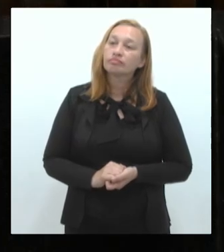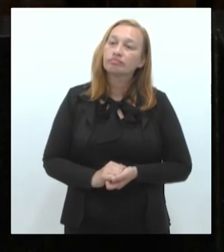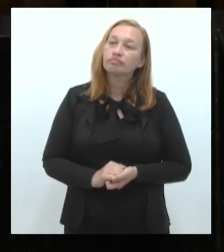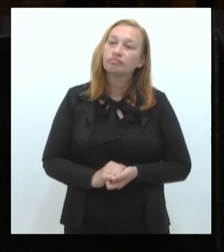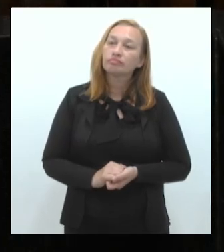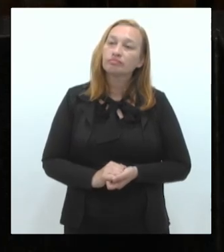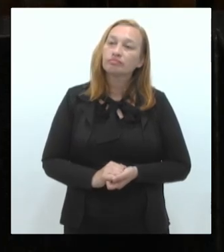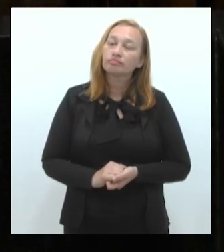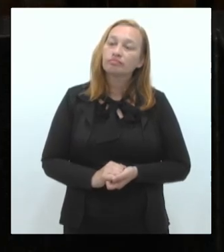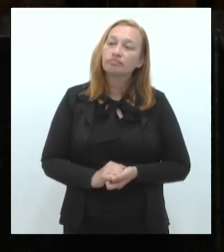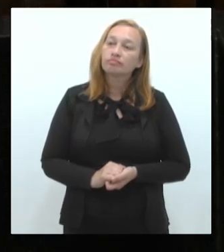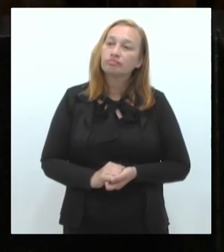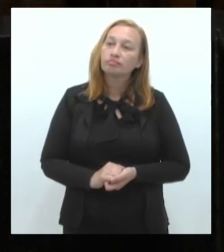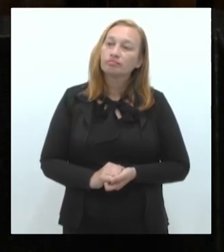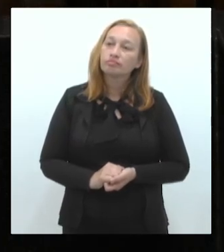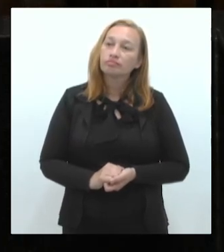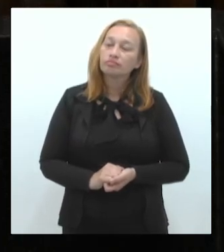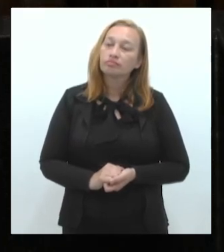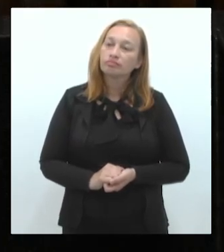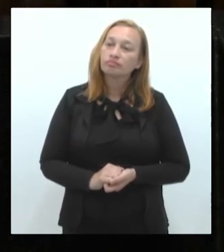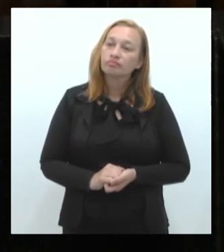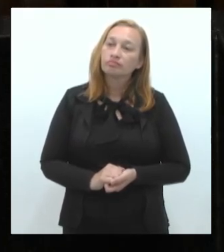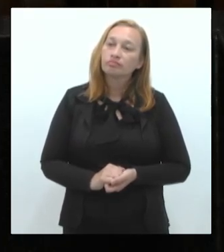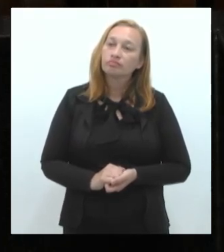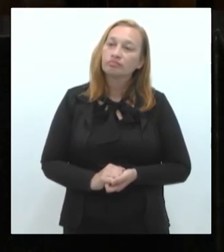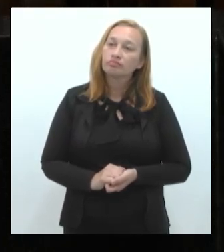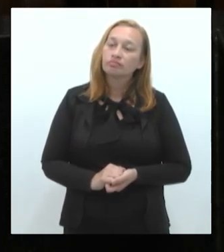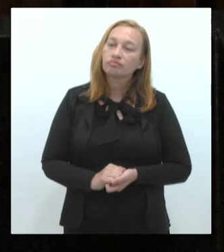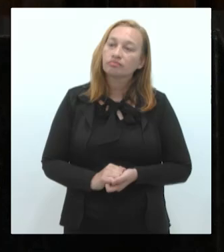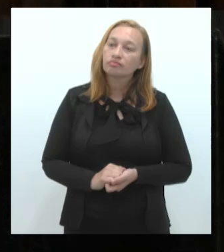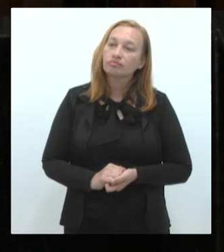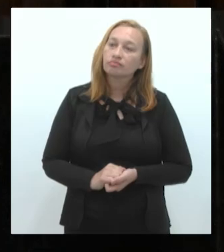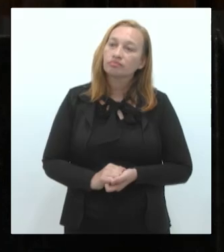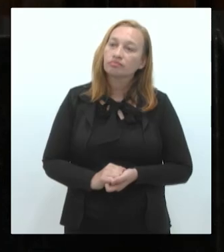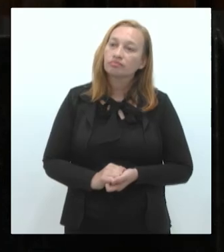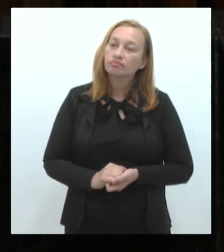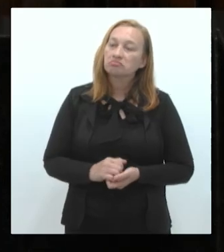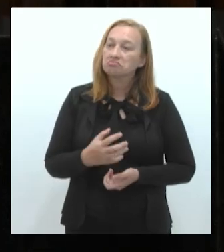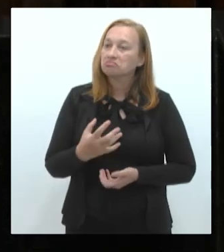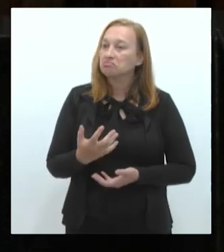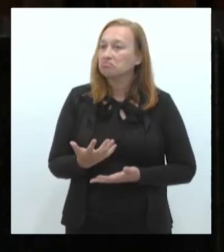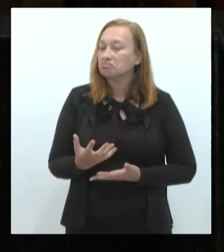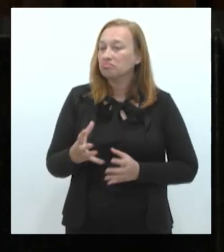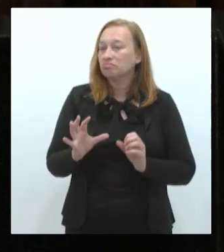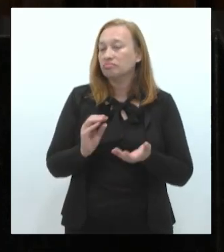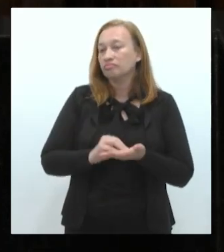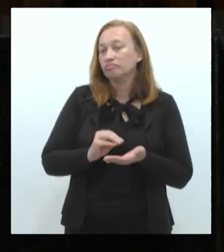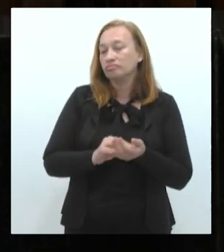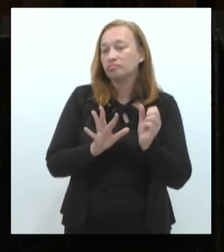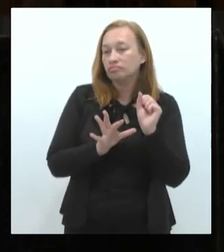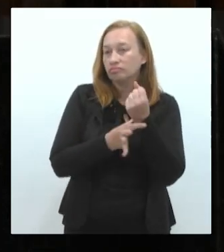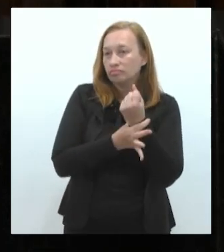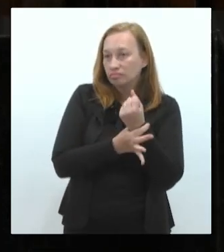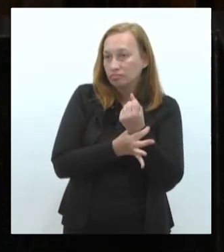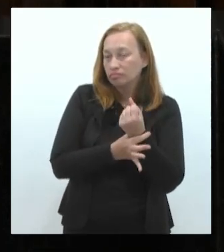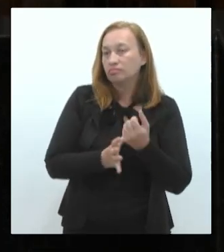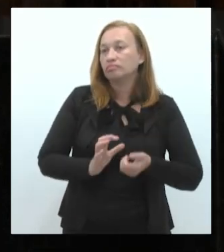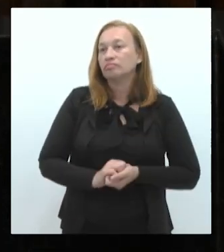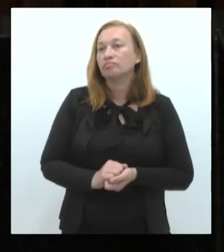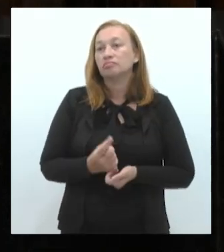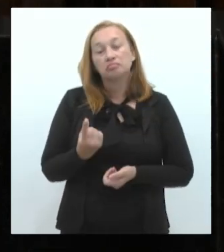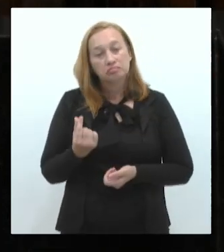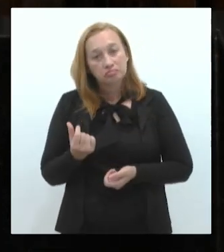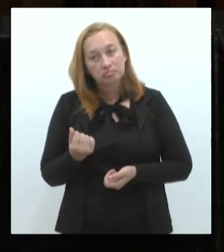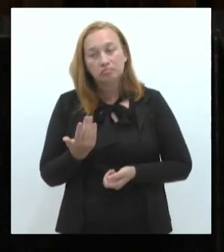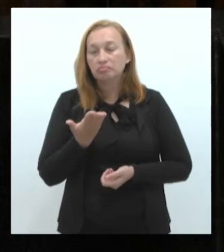de altamente inconstância, de incerteza, de insegurança do preço